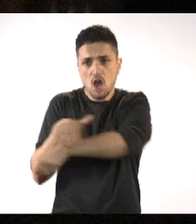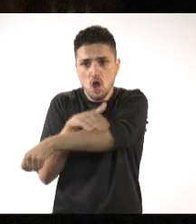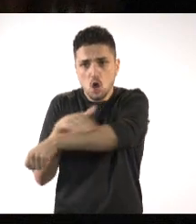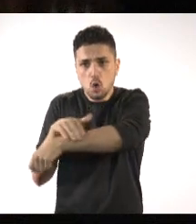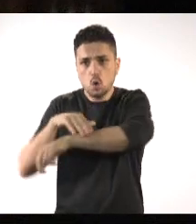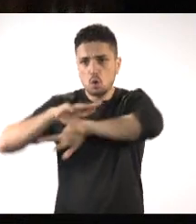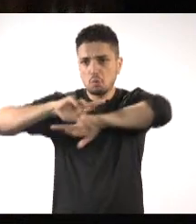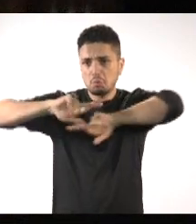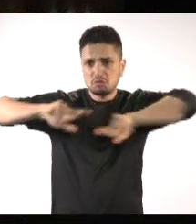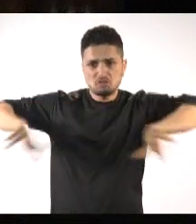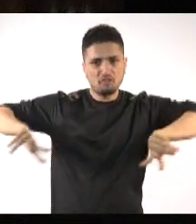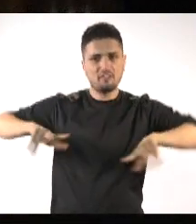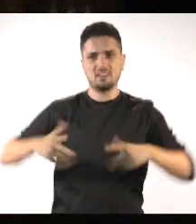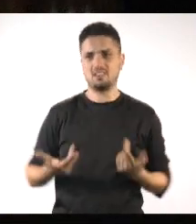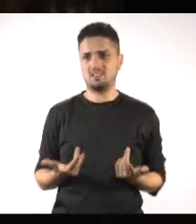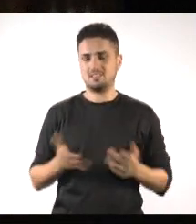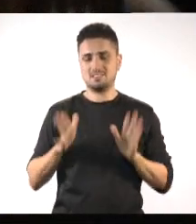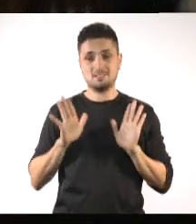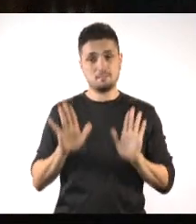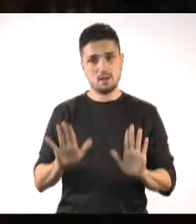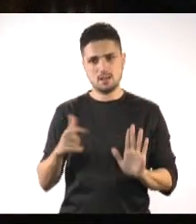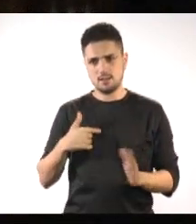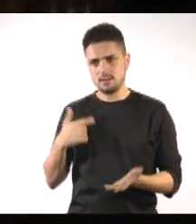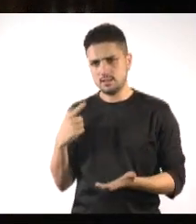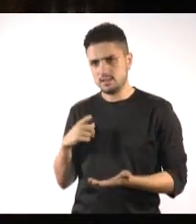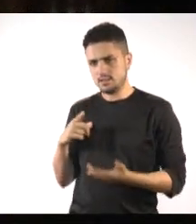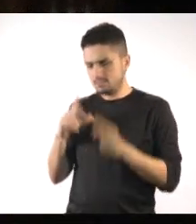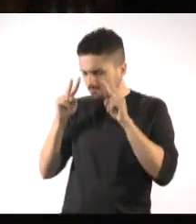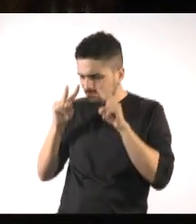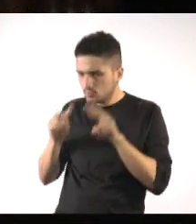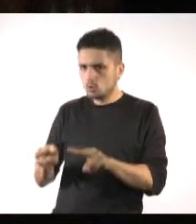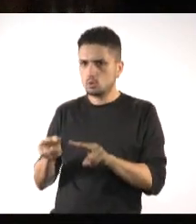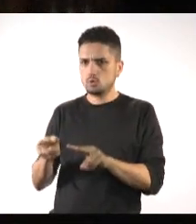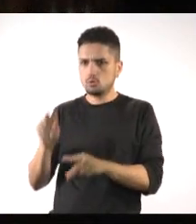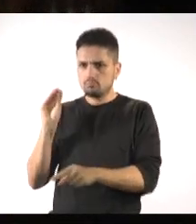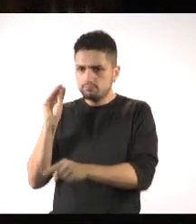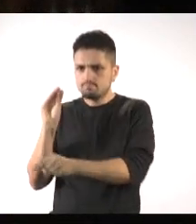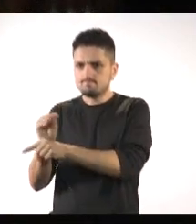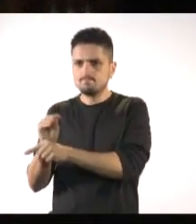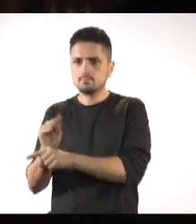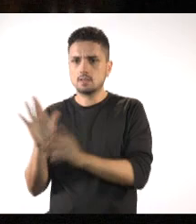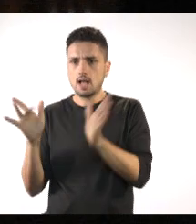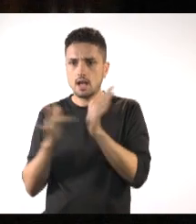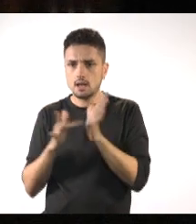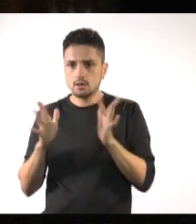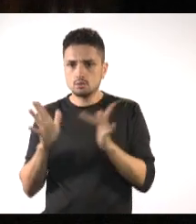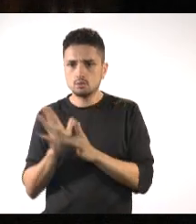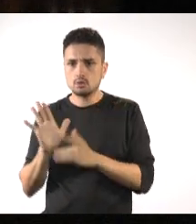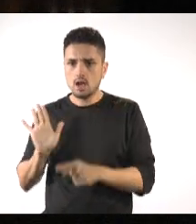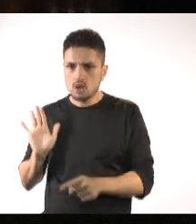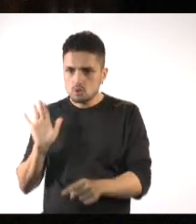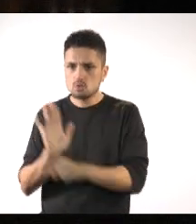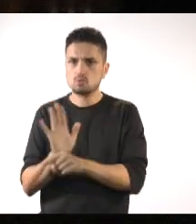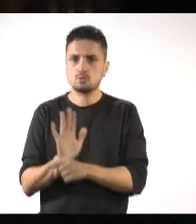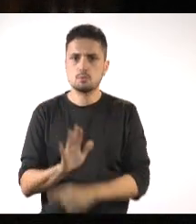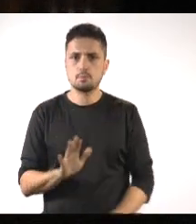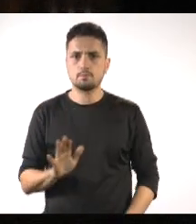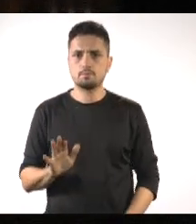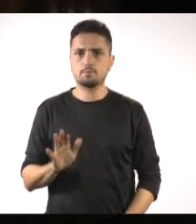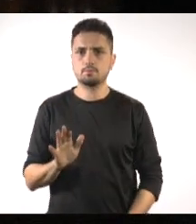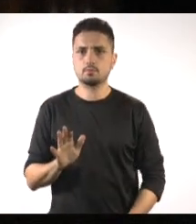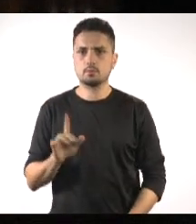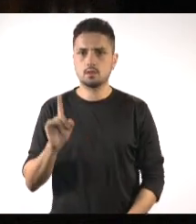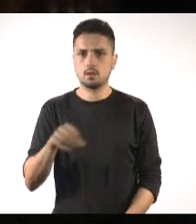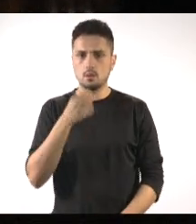ele para, ele se compromete, ele quebra a indiferença. Na verdade, é um pouco